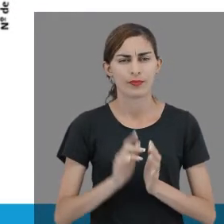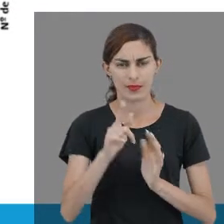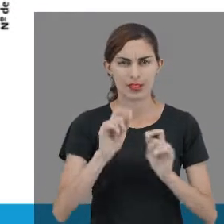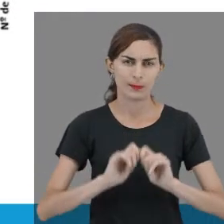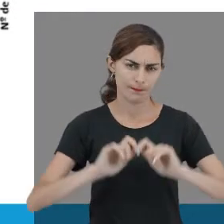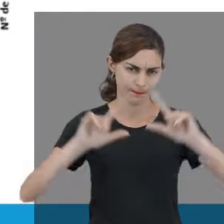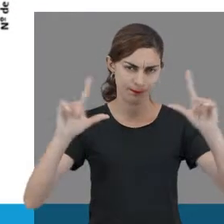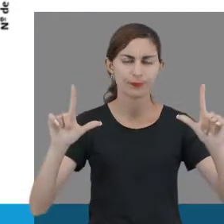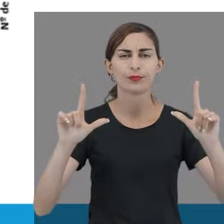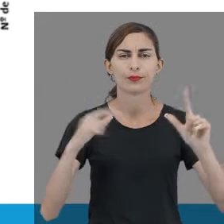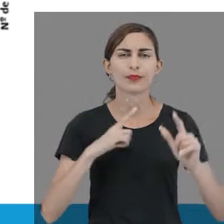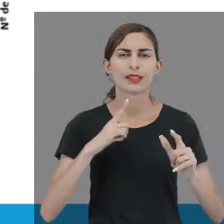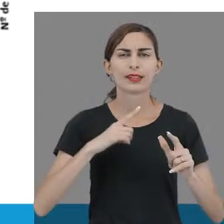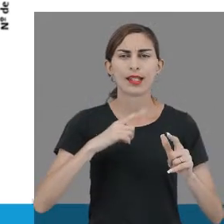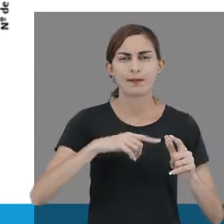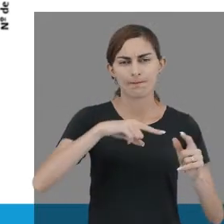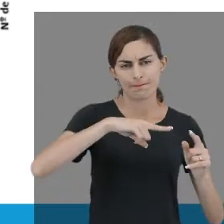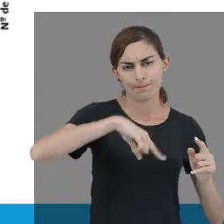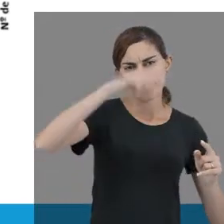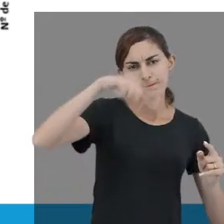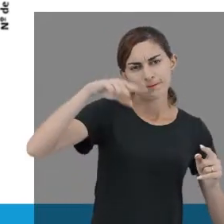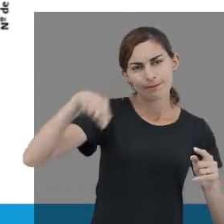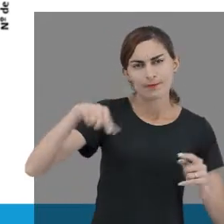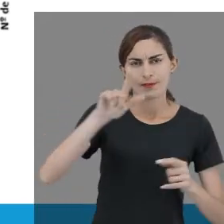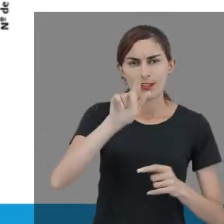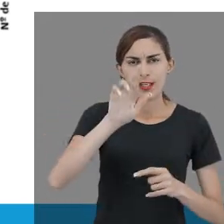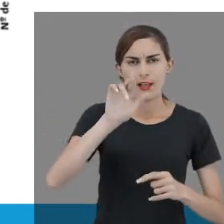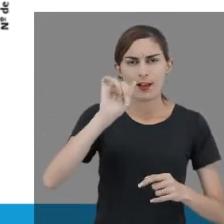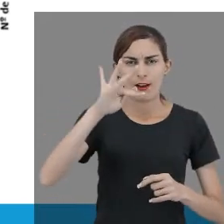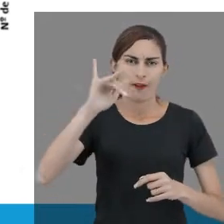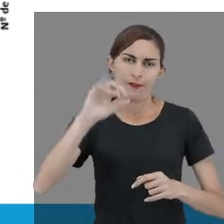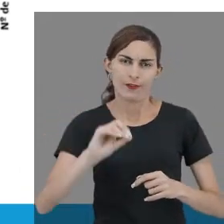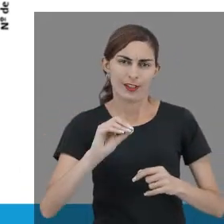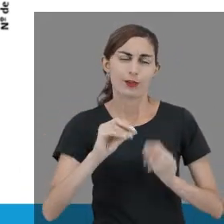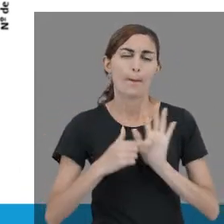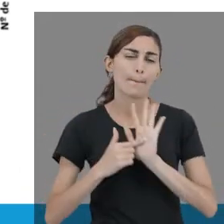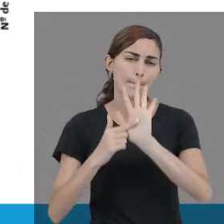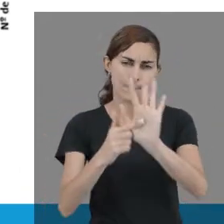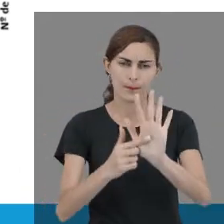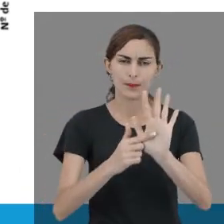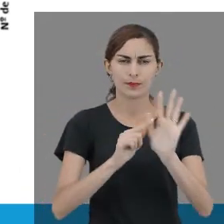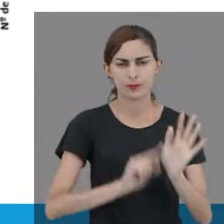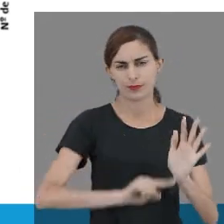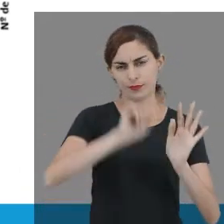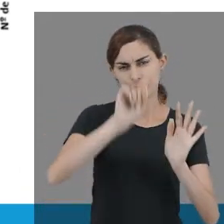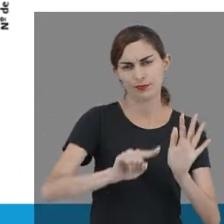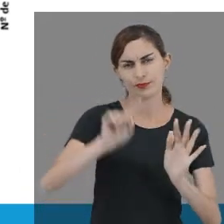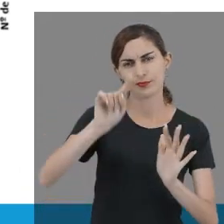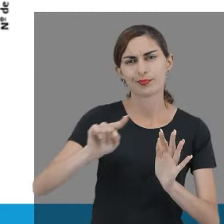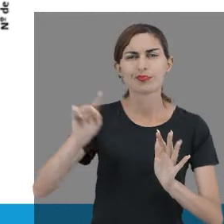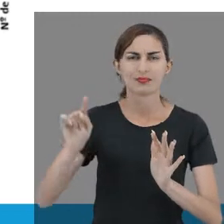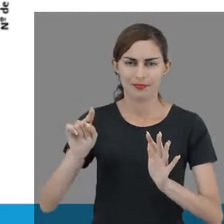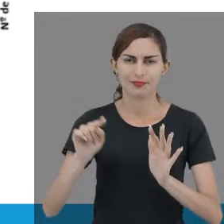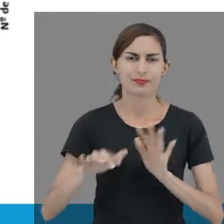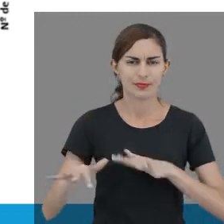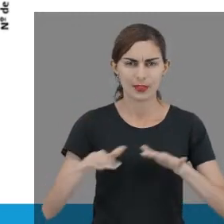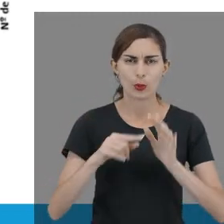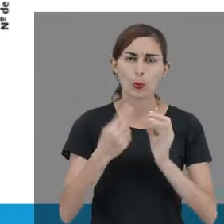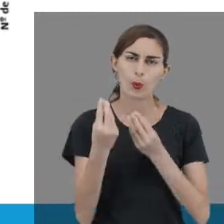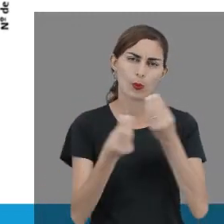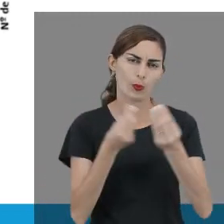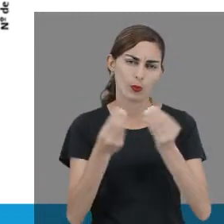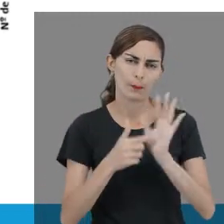Nesse slide, nós temos os gráficos que mostram esse movimento todo que eu falei. Então, nós